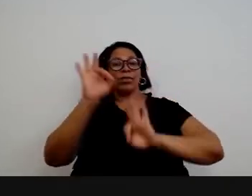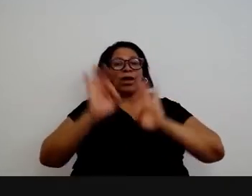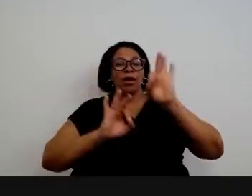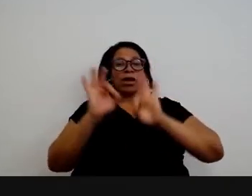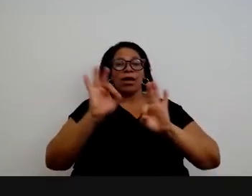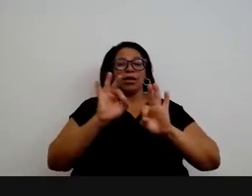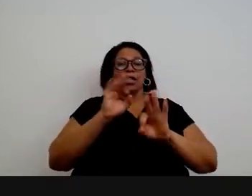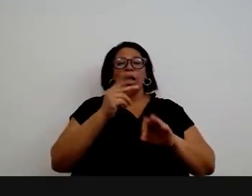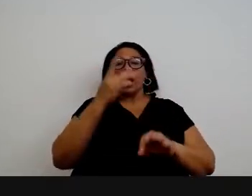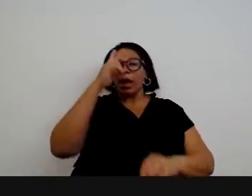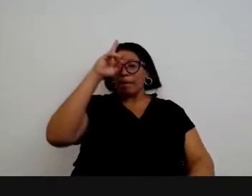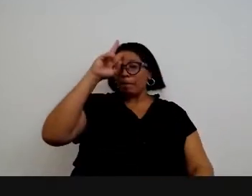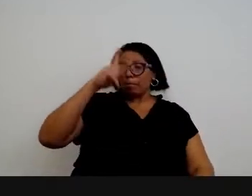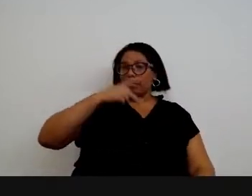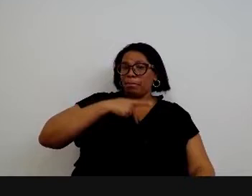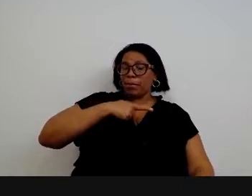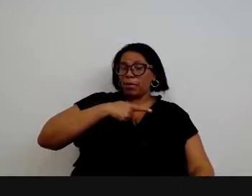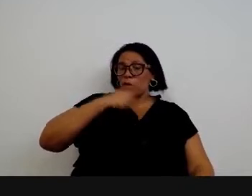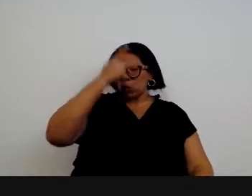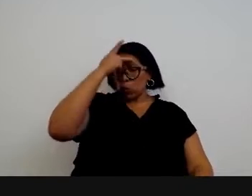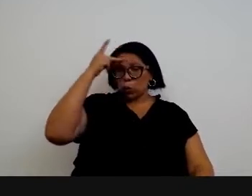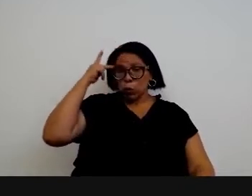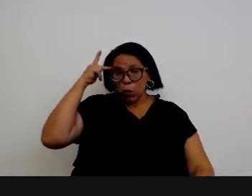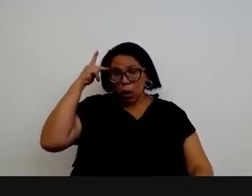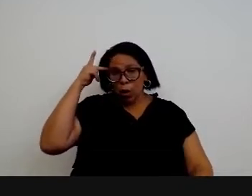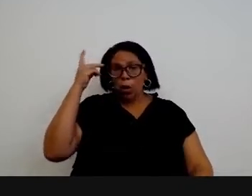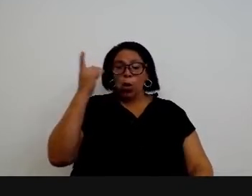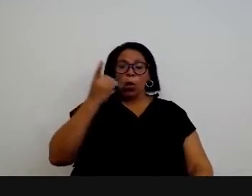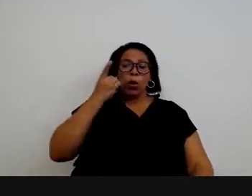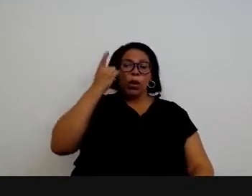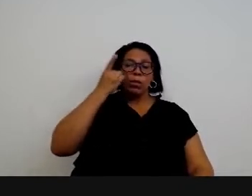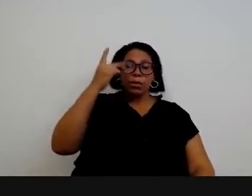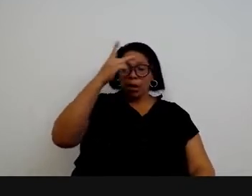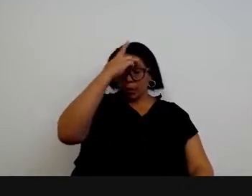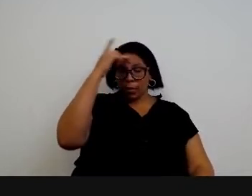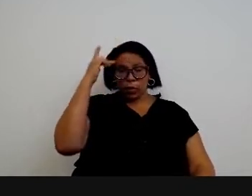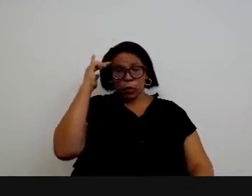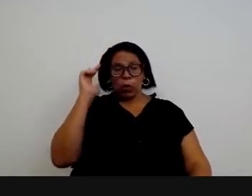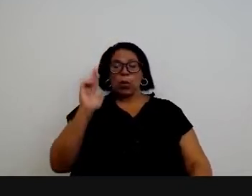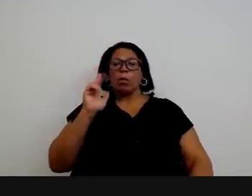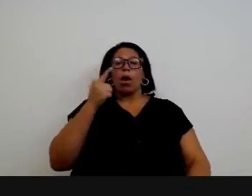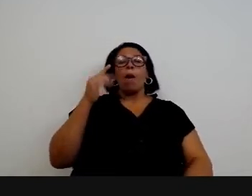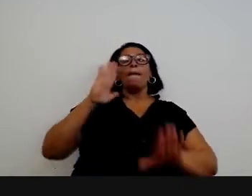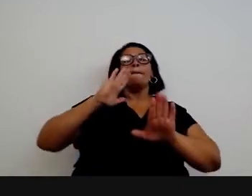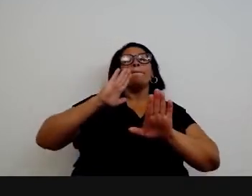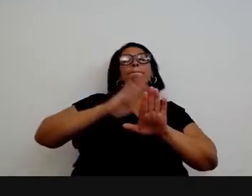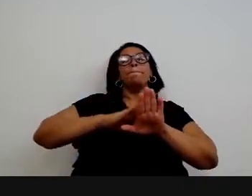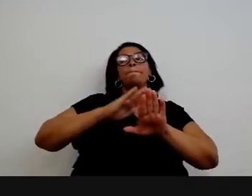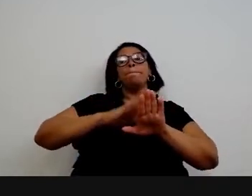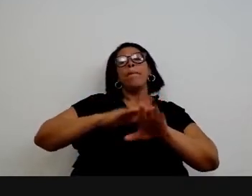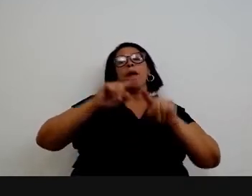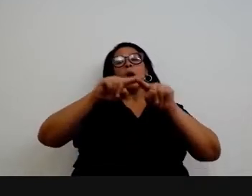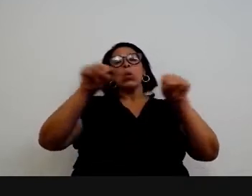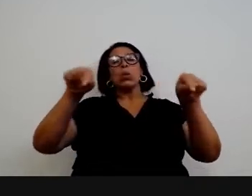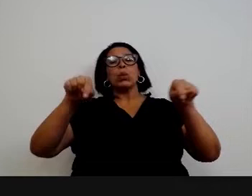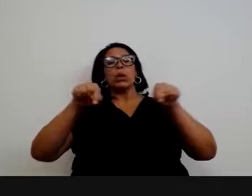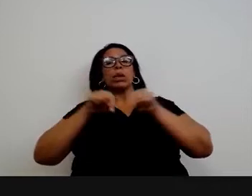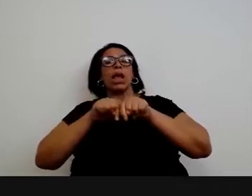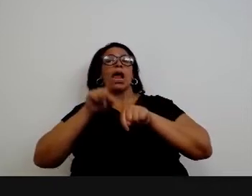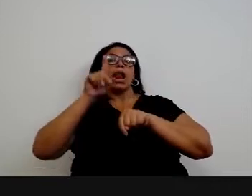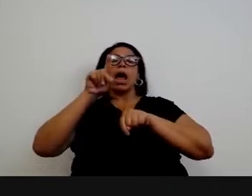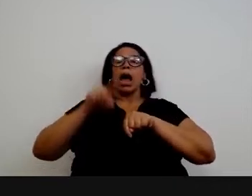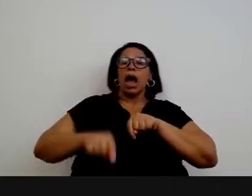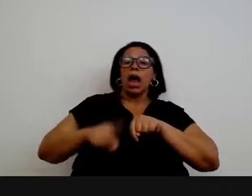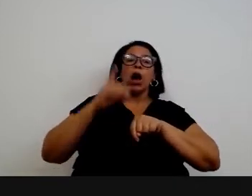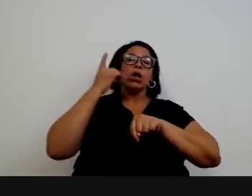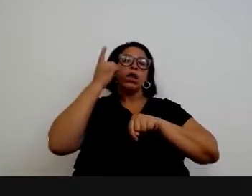maneira uninominal, de maneira personificada. Então, não à toa fala-se assim, o meu gabinete é deste